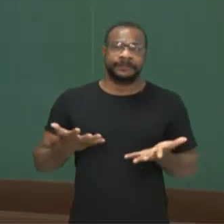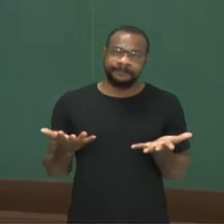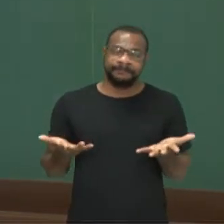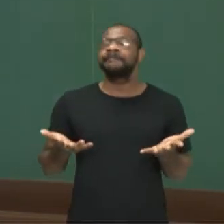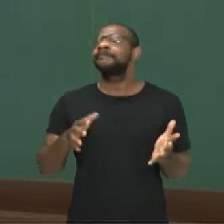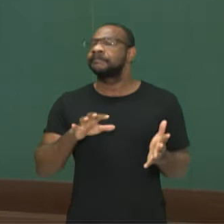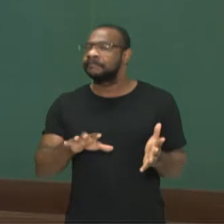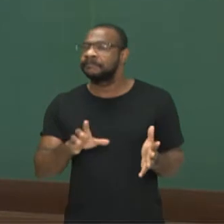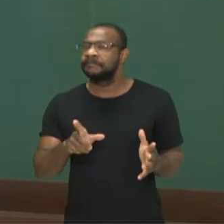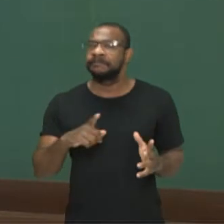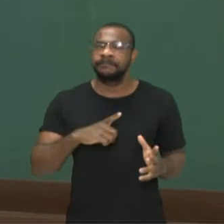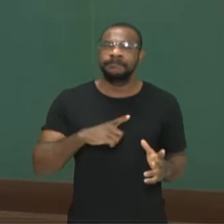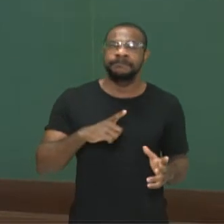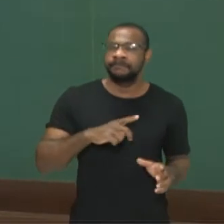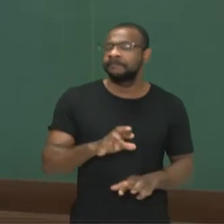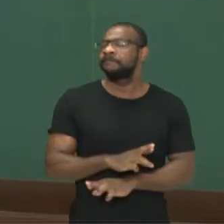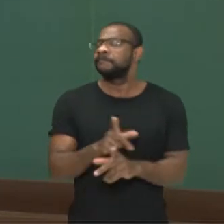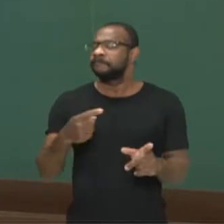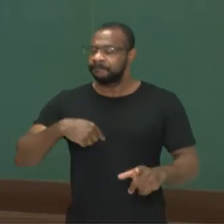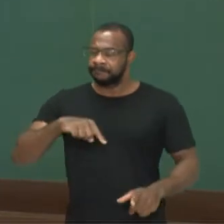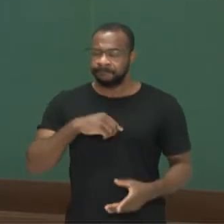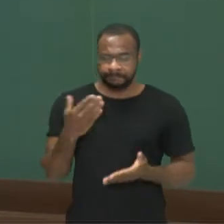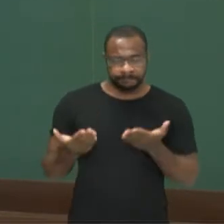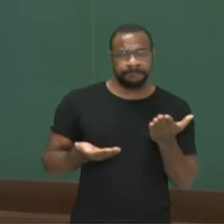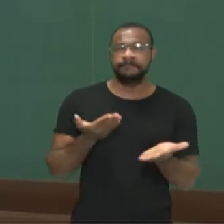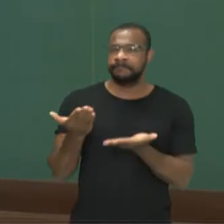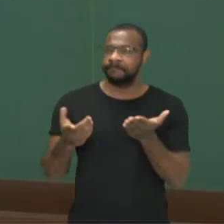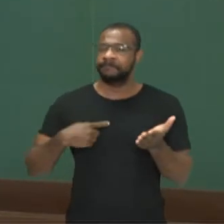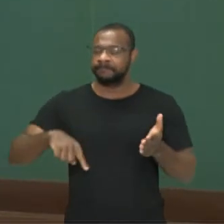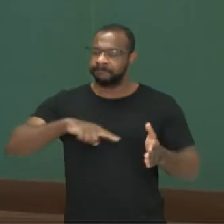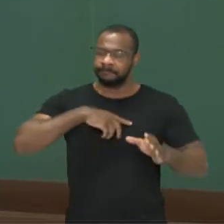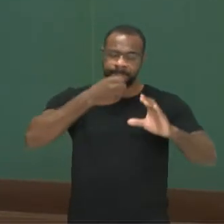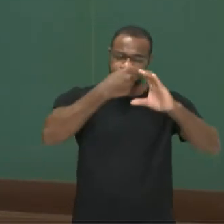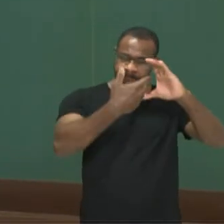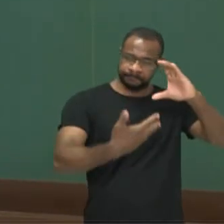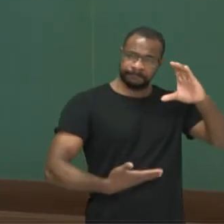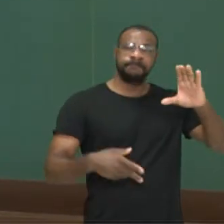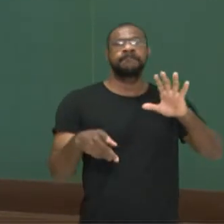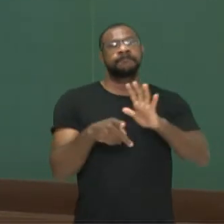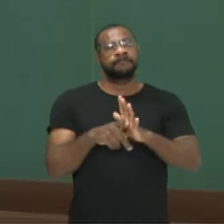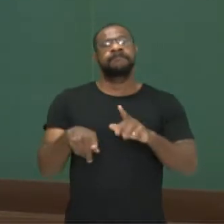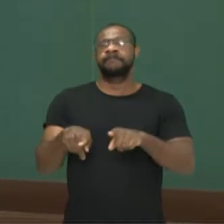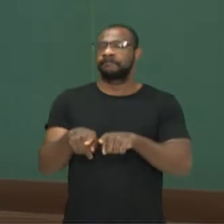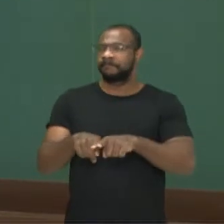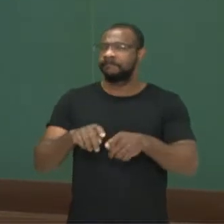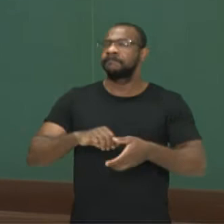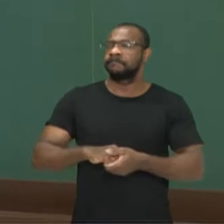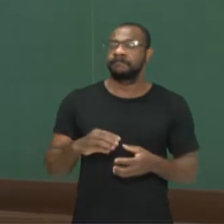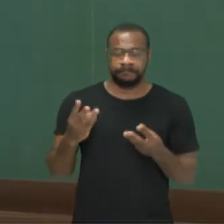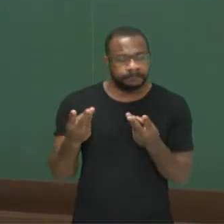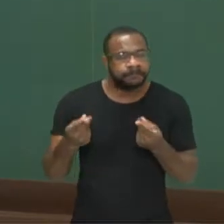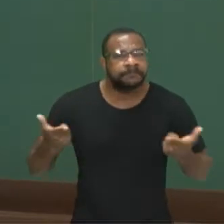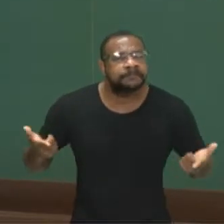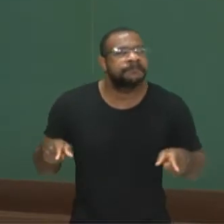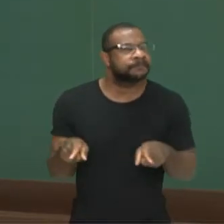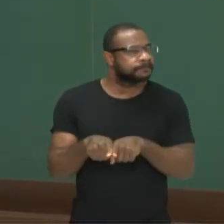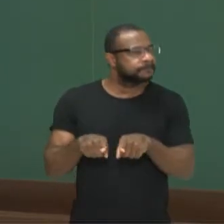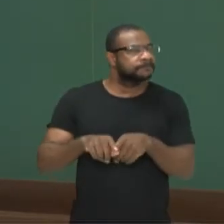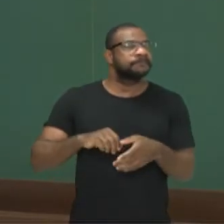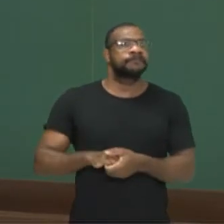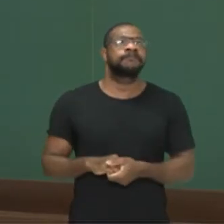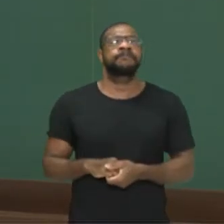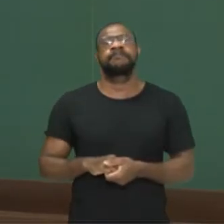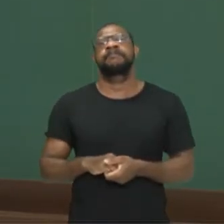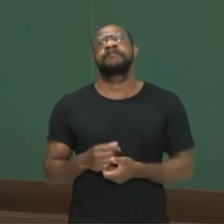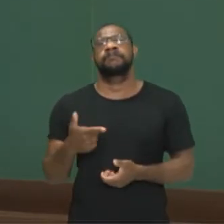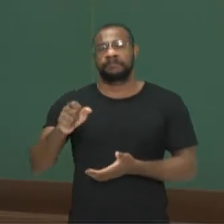vai ser muito influenciado pelas nossas habilidades, pelas nossas características próprias, pelas nossas qualidades. Mais um